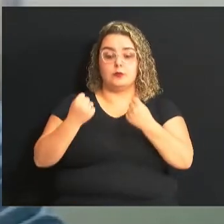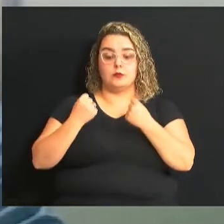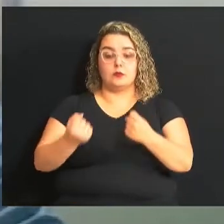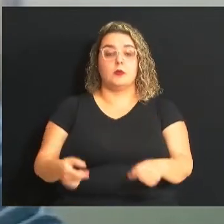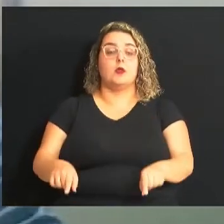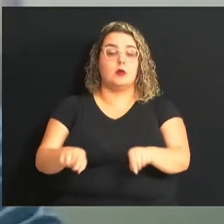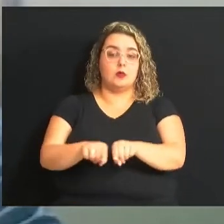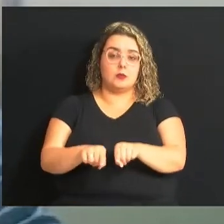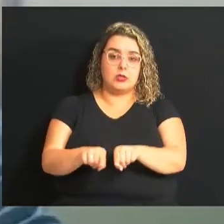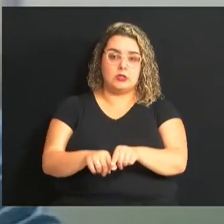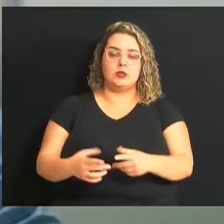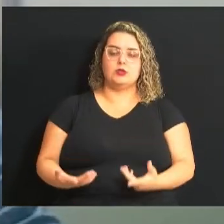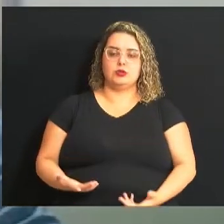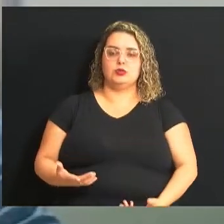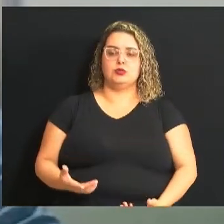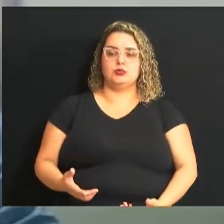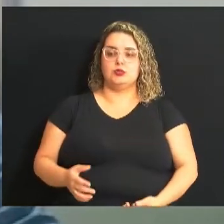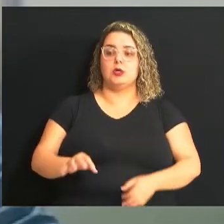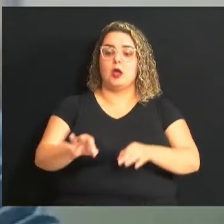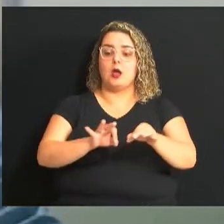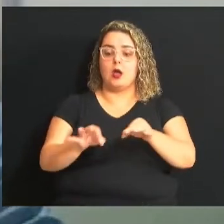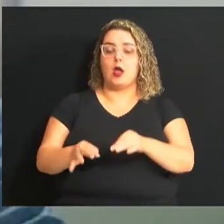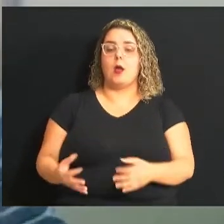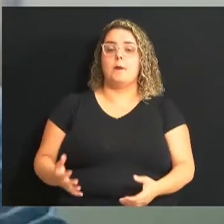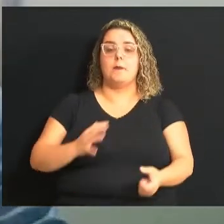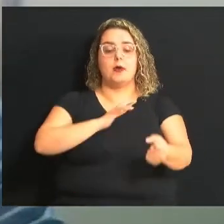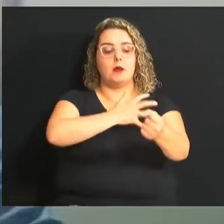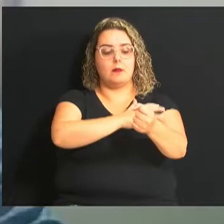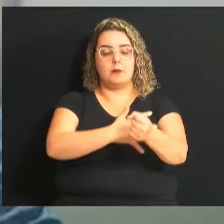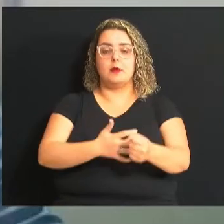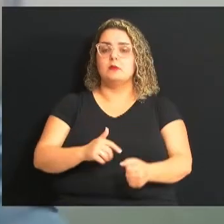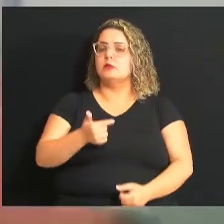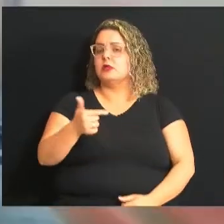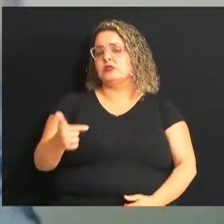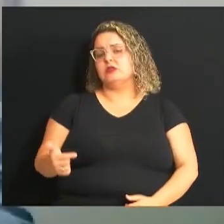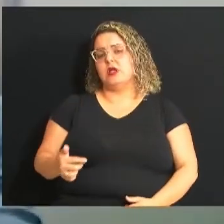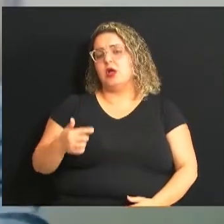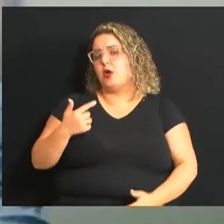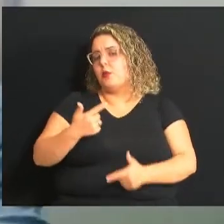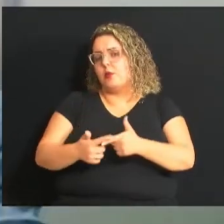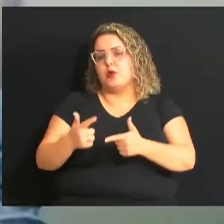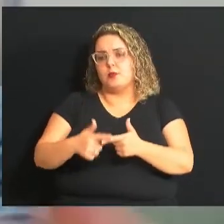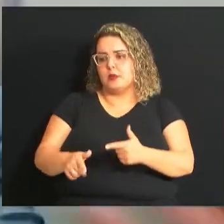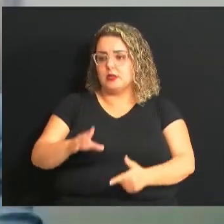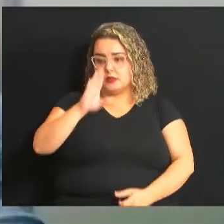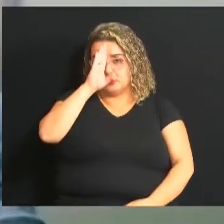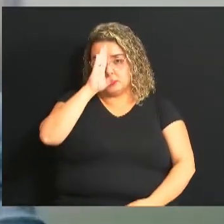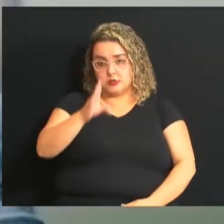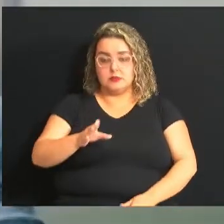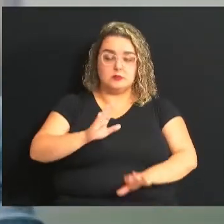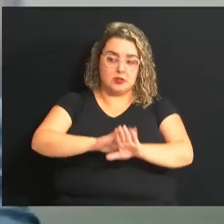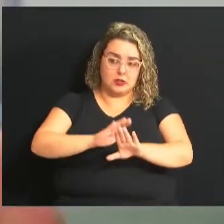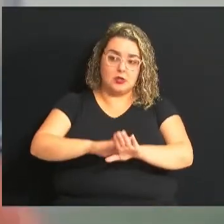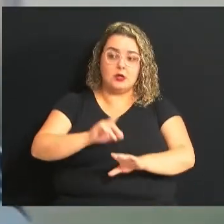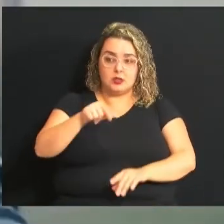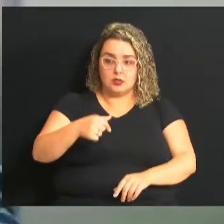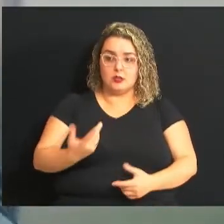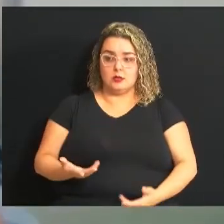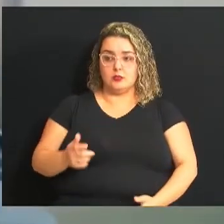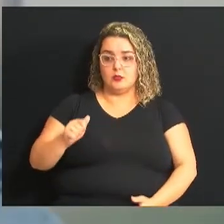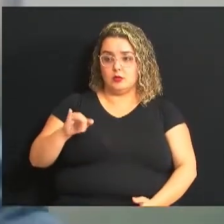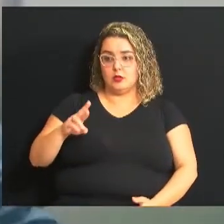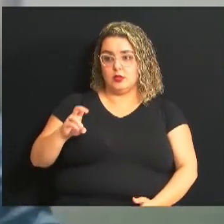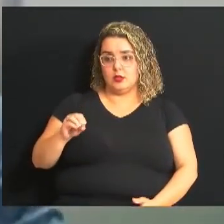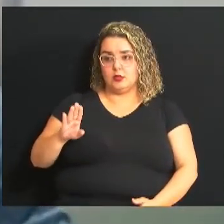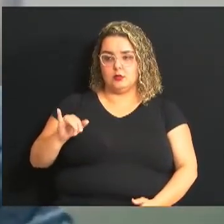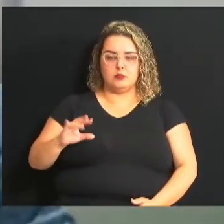tendo em vista que ele prepare a musculatura dele para que ele não tenha nenhum desconforto articular na principal atividade dele, que é o aeróbico, seja a